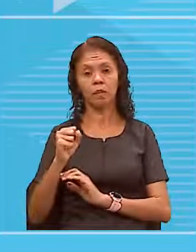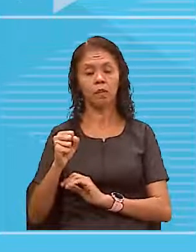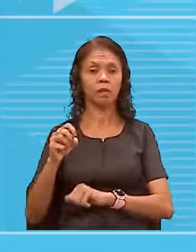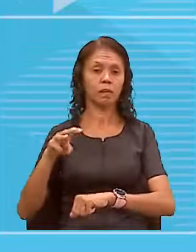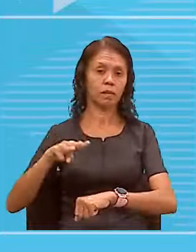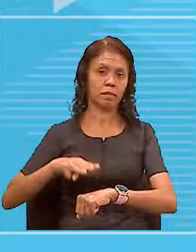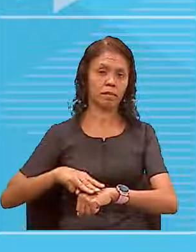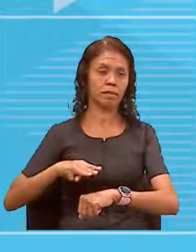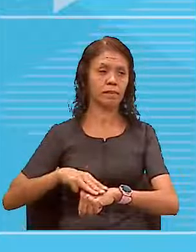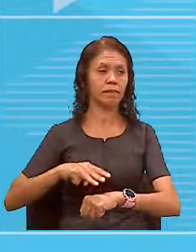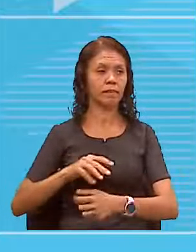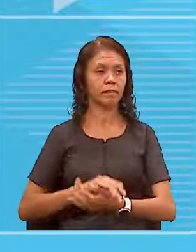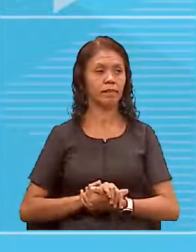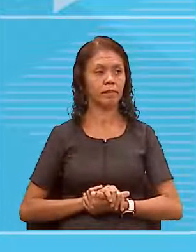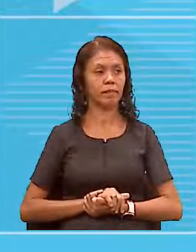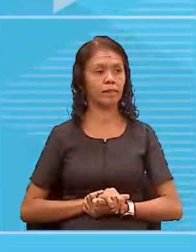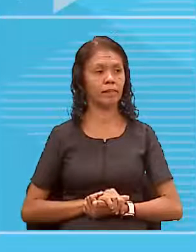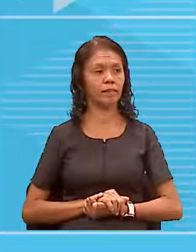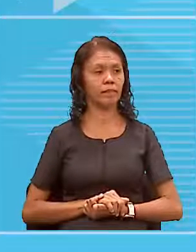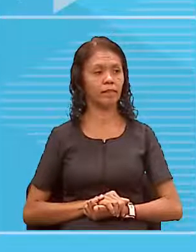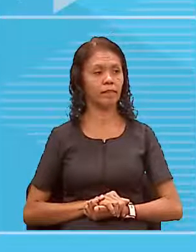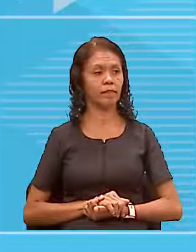em matemática. Olha só, gente.